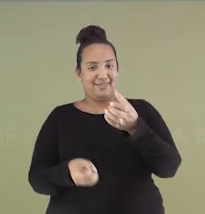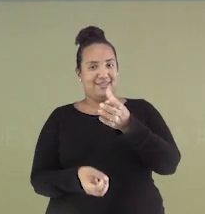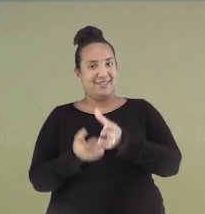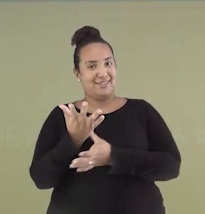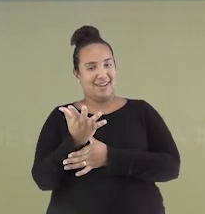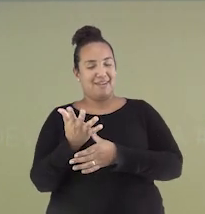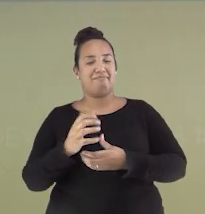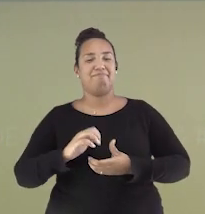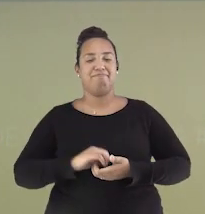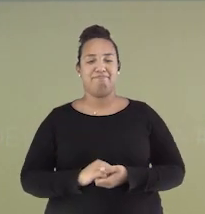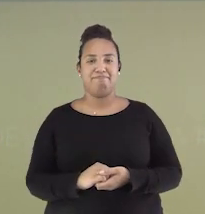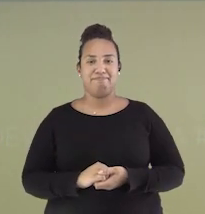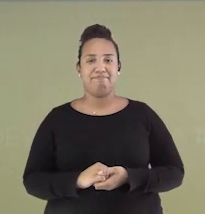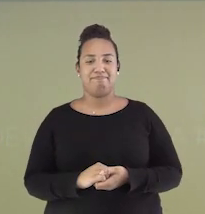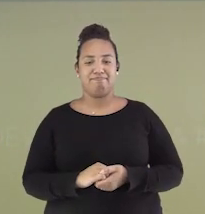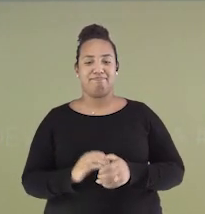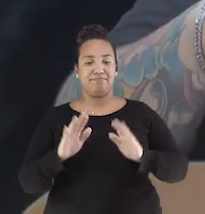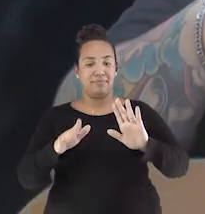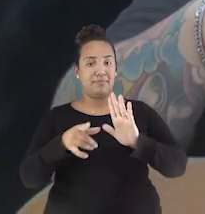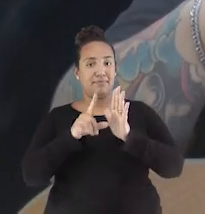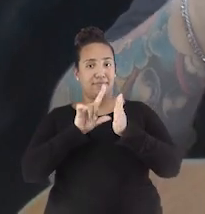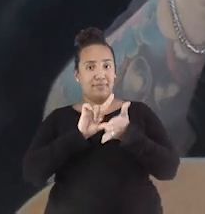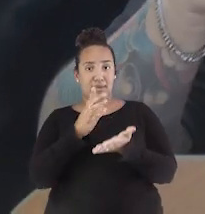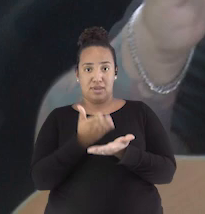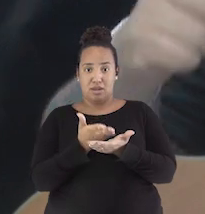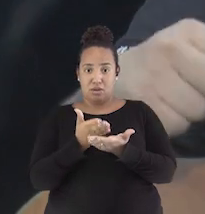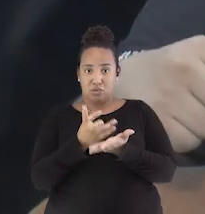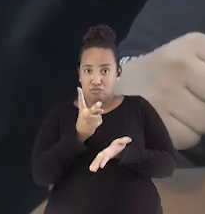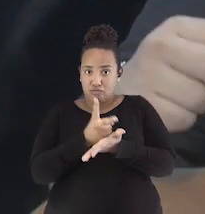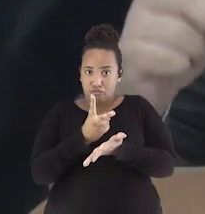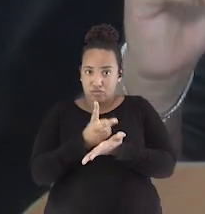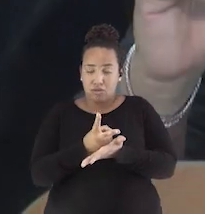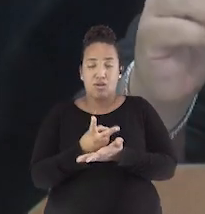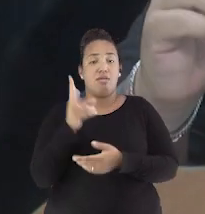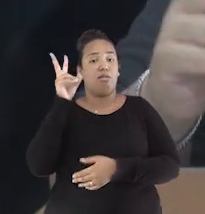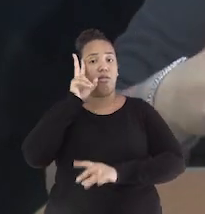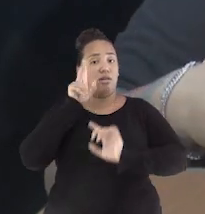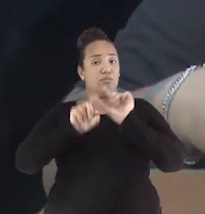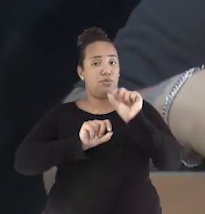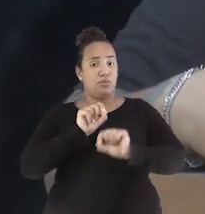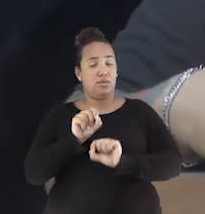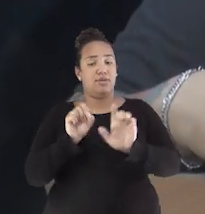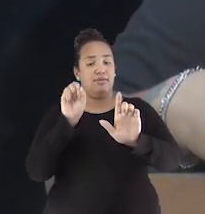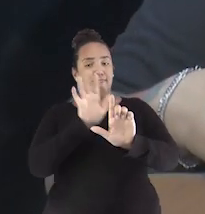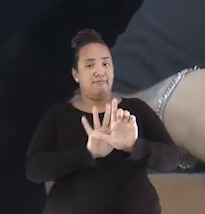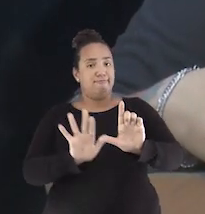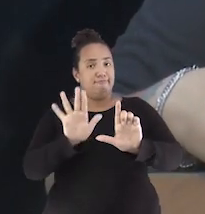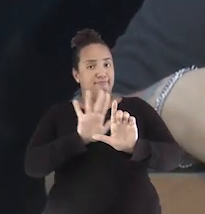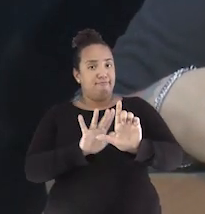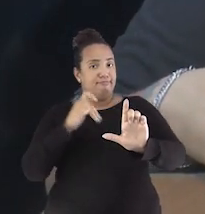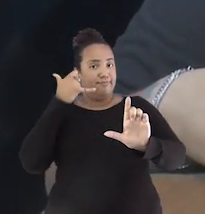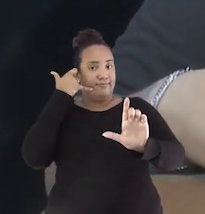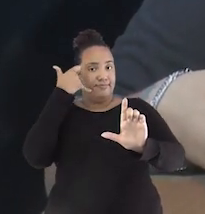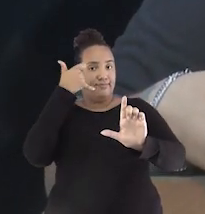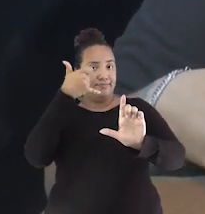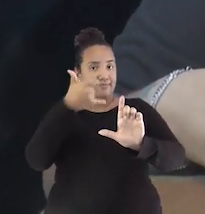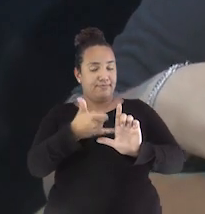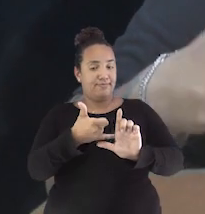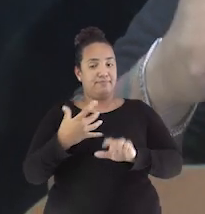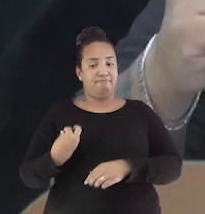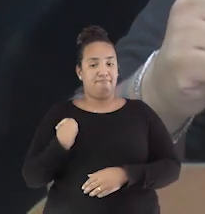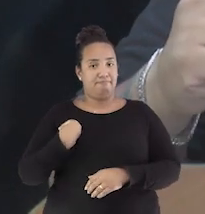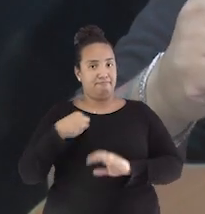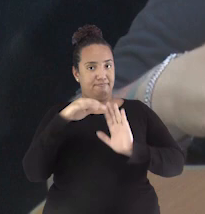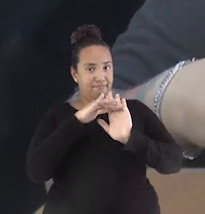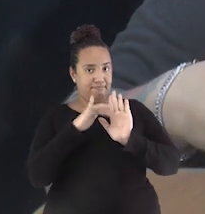essa é uma das belezas da música antes de continuar quero lembrar para vocês não esquecerem de assinar a lista de presença